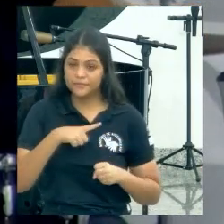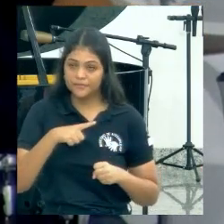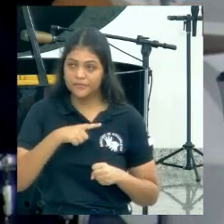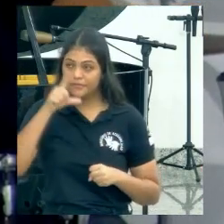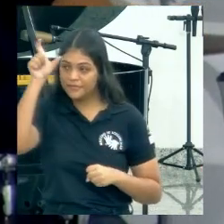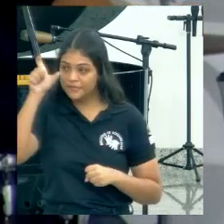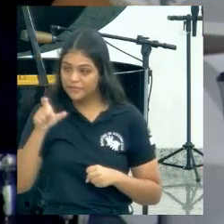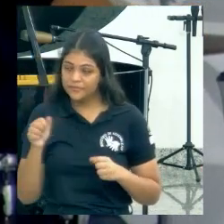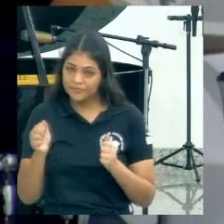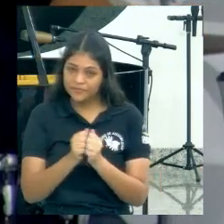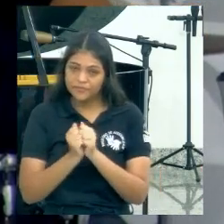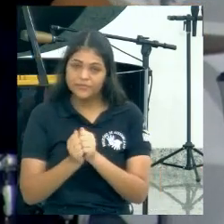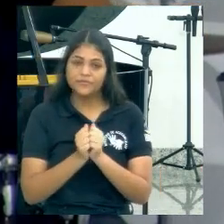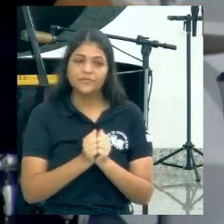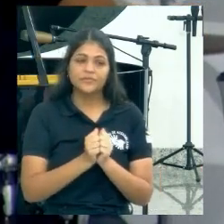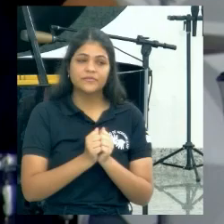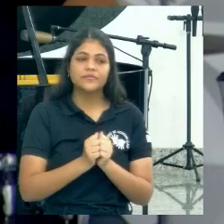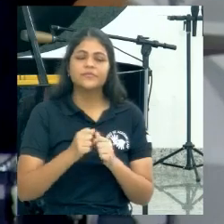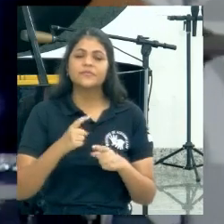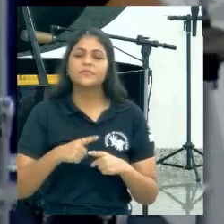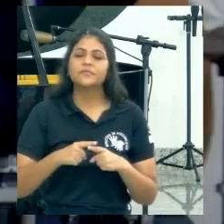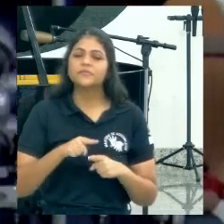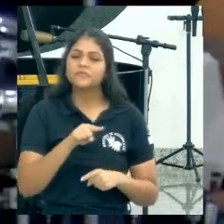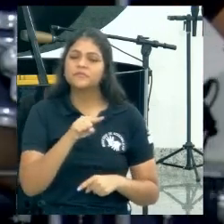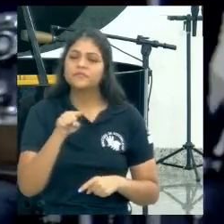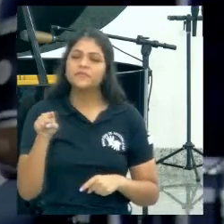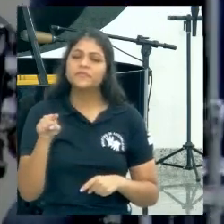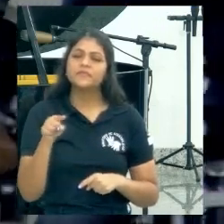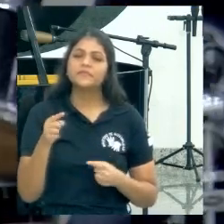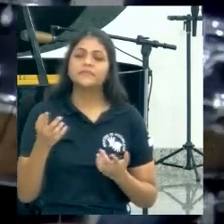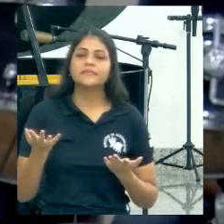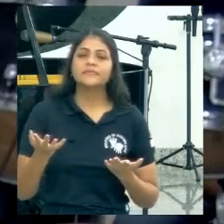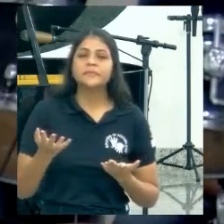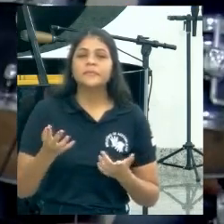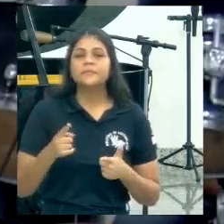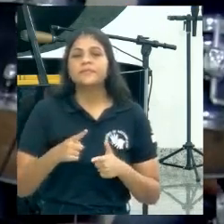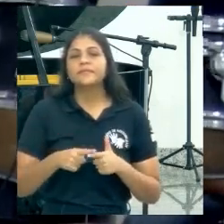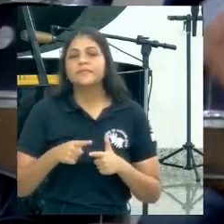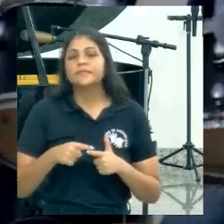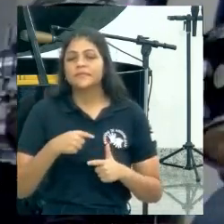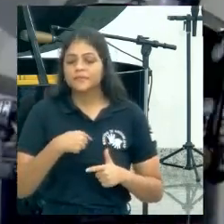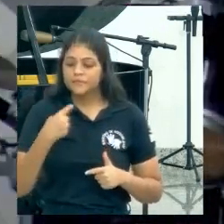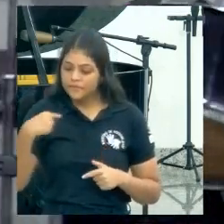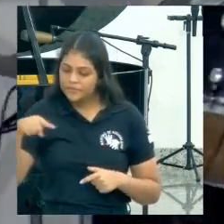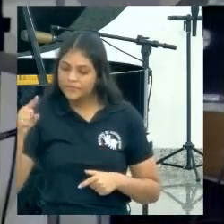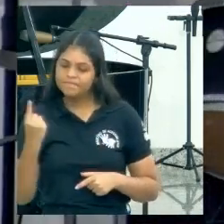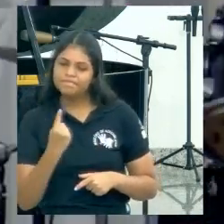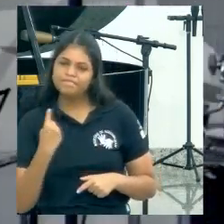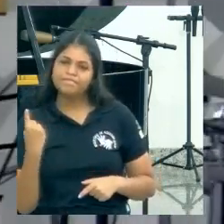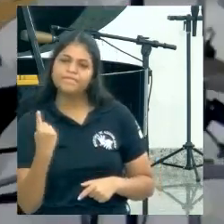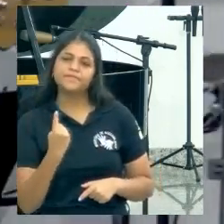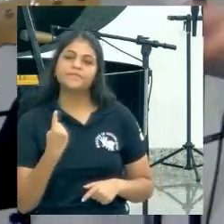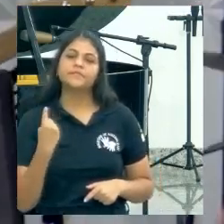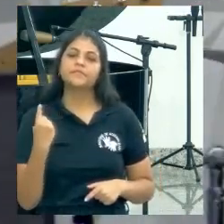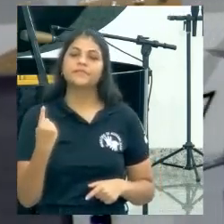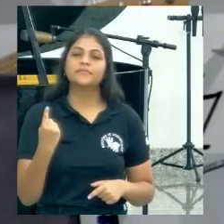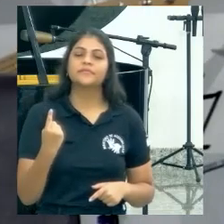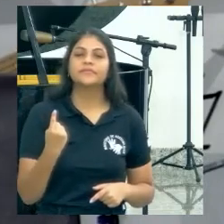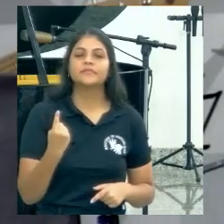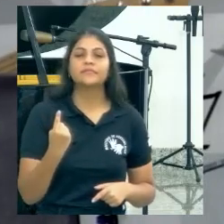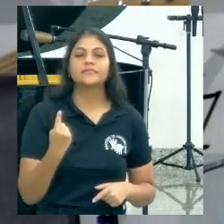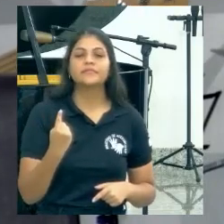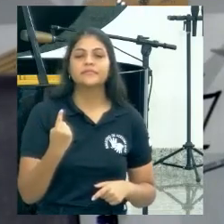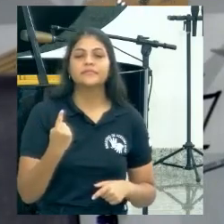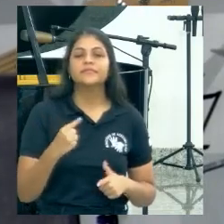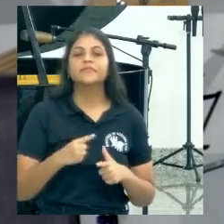isso? Por que que vocês me tratam assim? Por que que os outros podem? Por que que o pai de suas amigas, a mãe